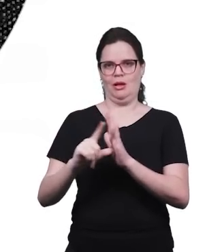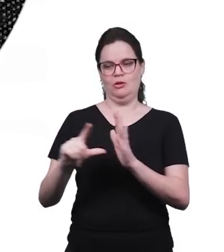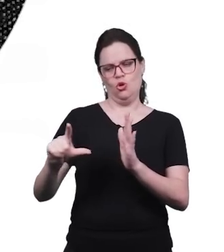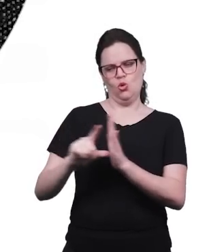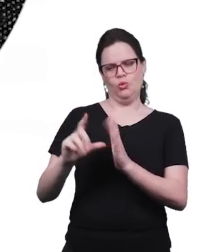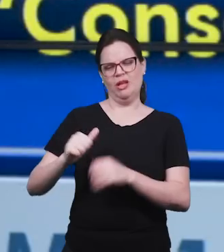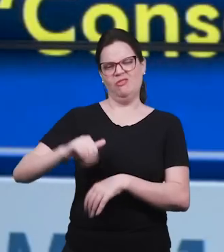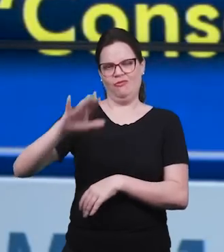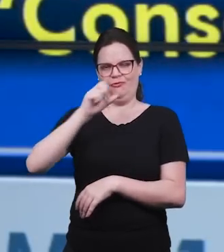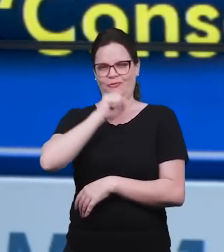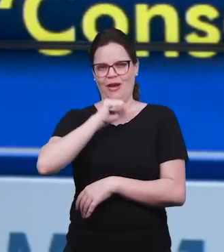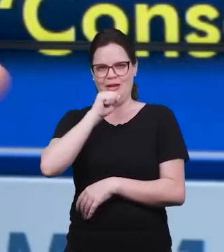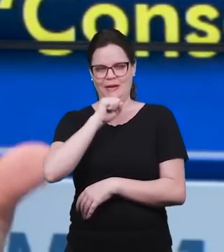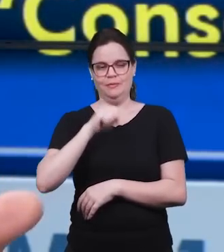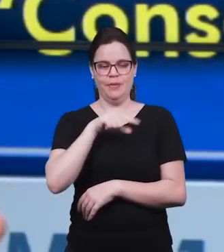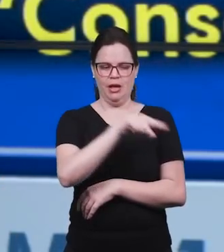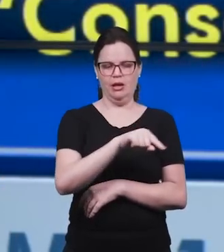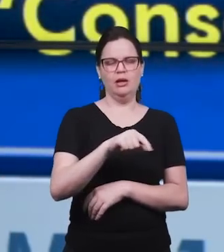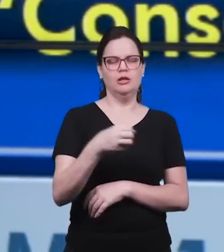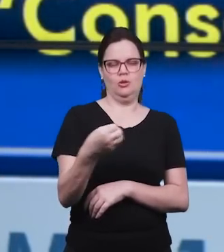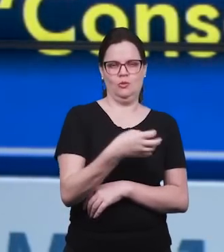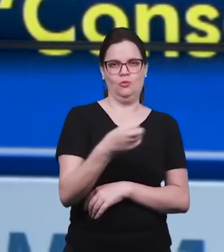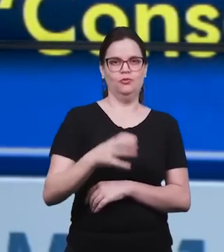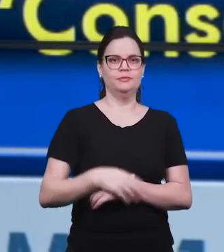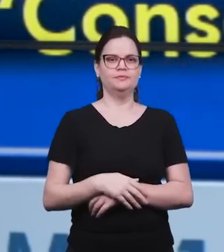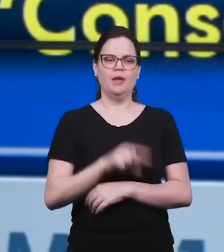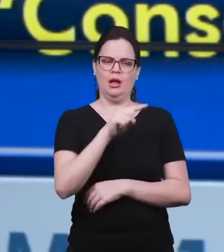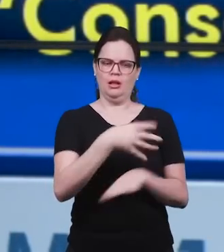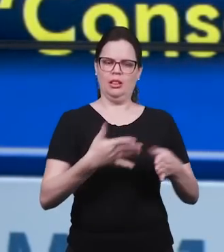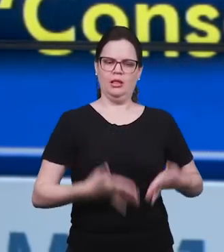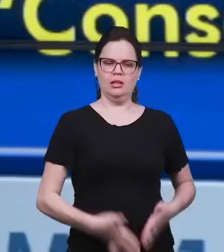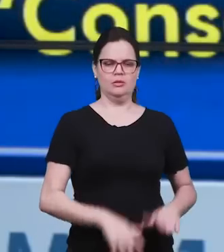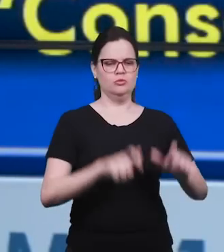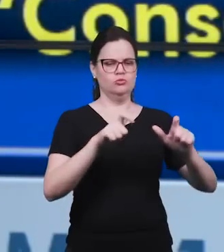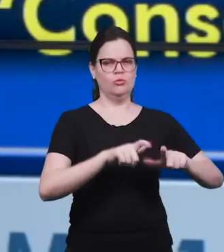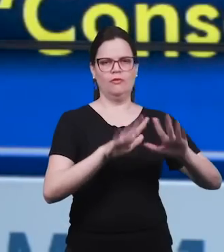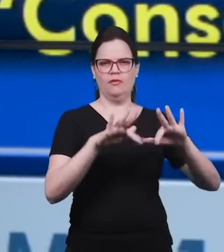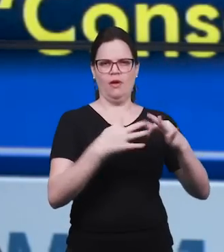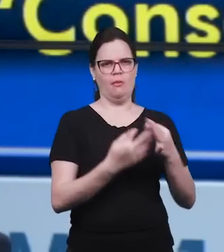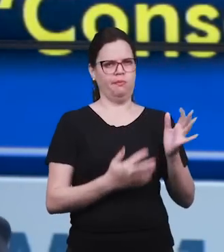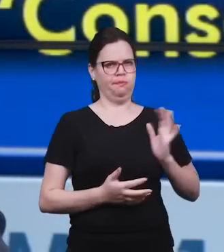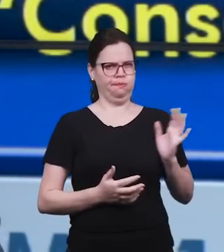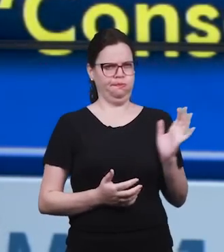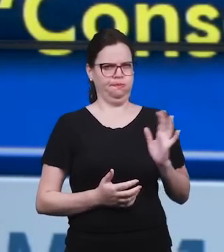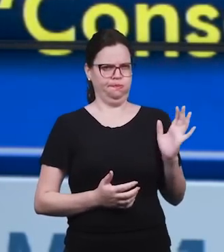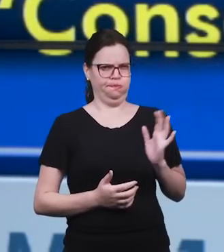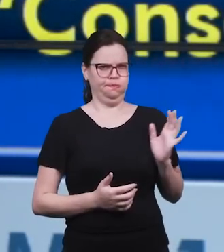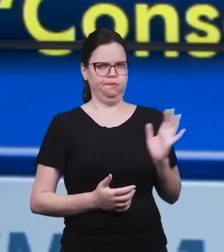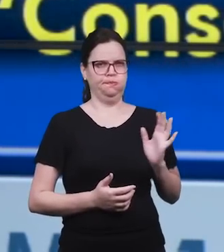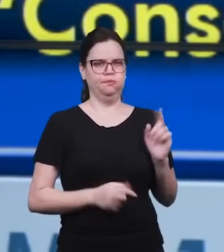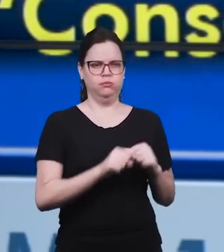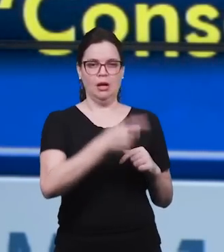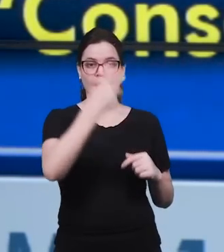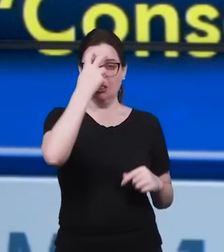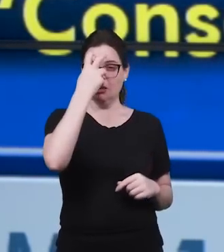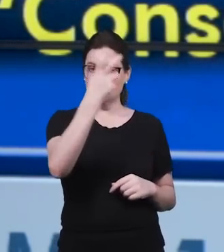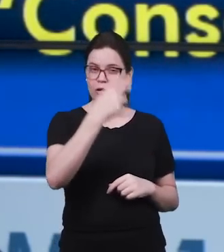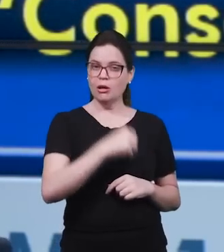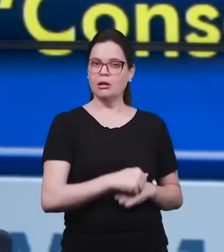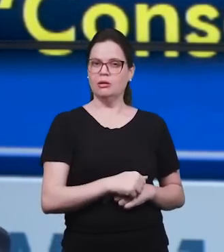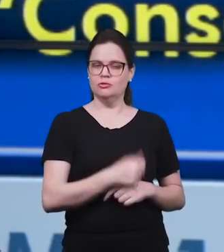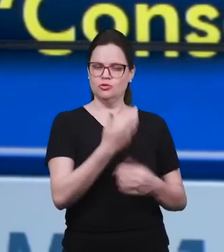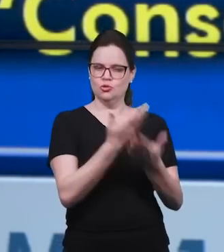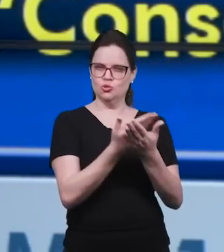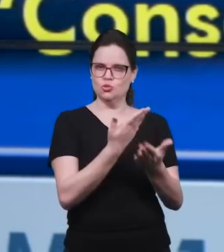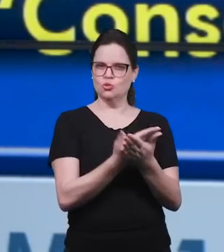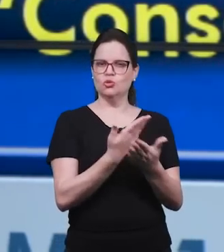E ele nasceu numa família rica, na Saxônia, e ele era muito inteligente.